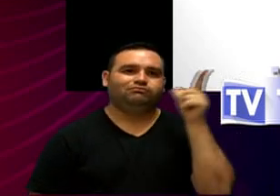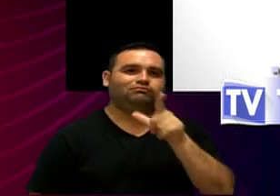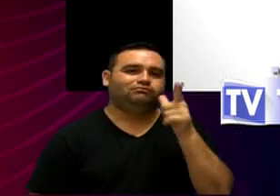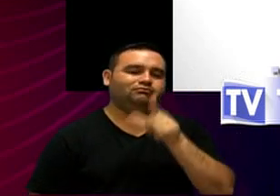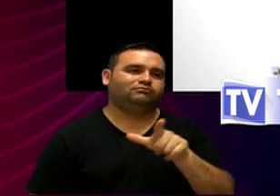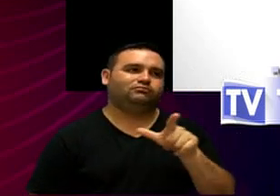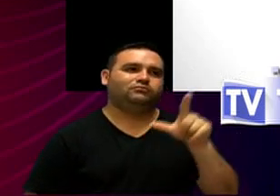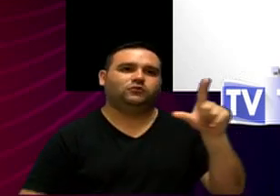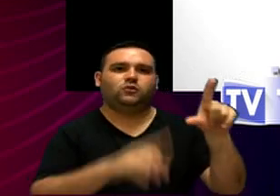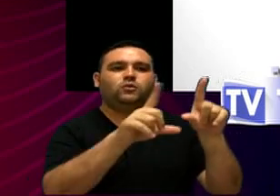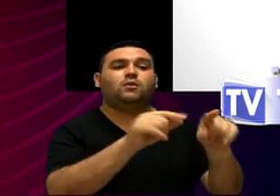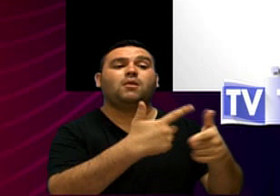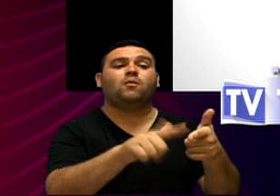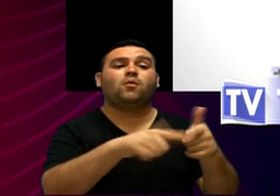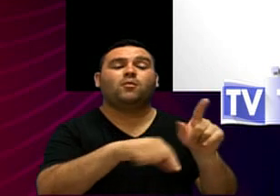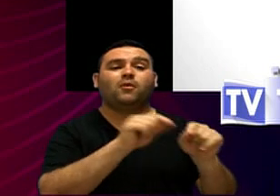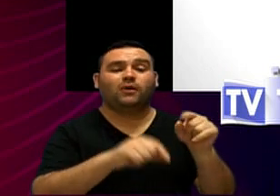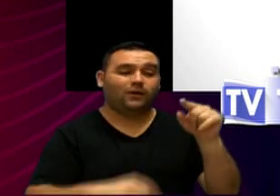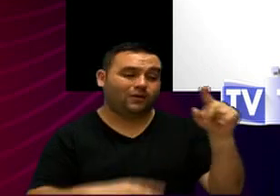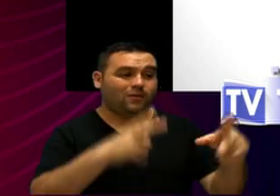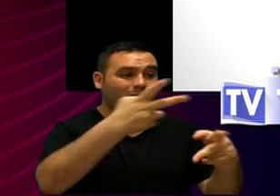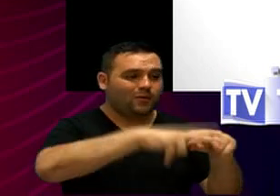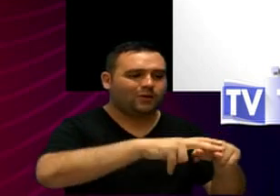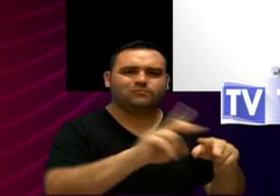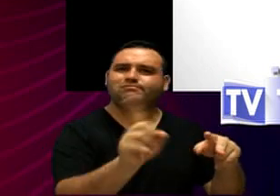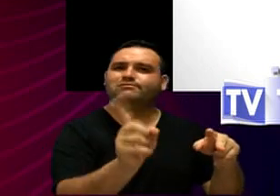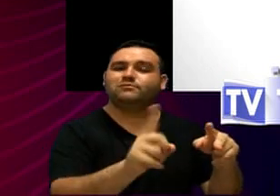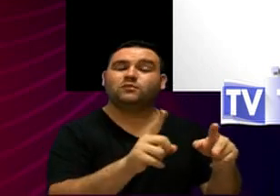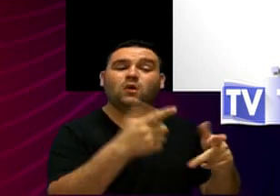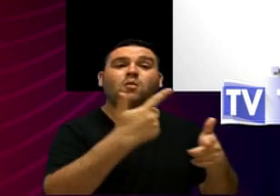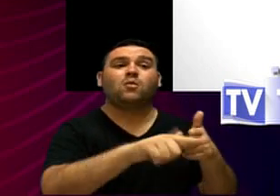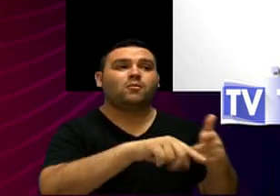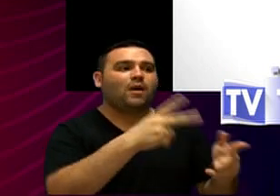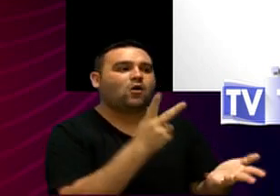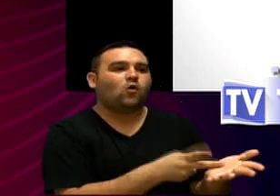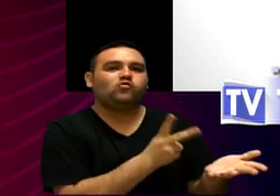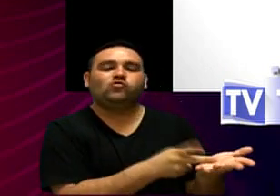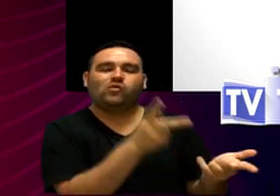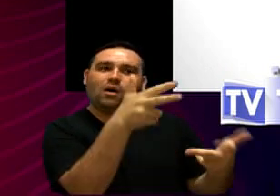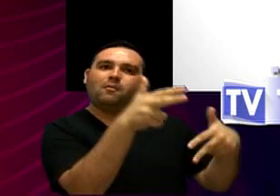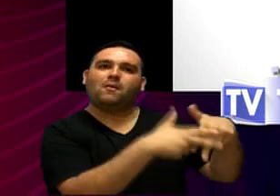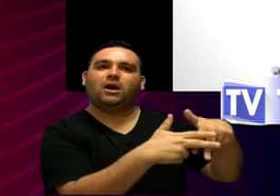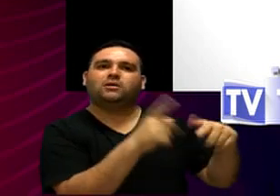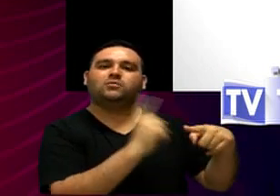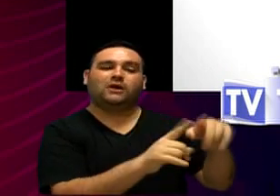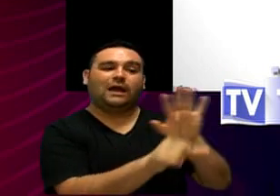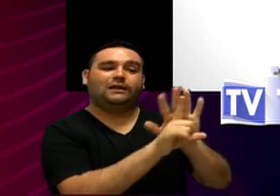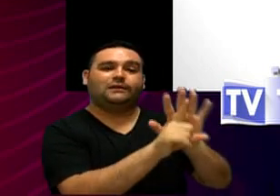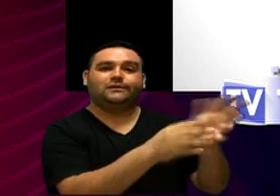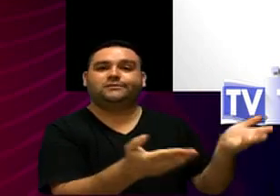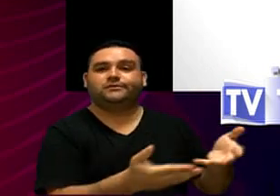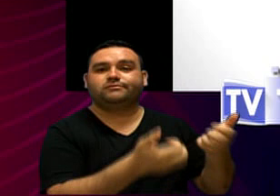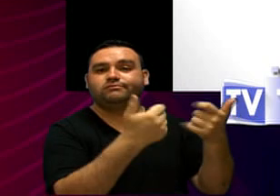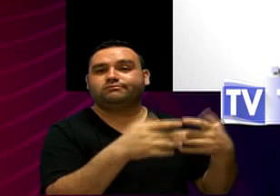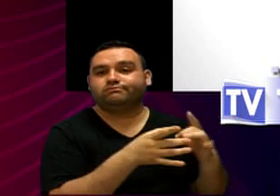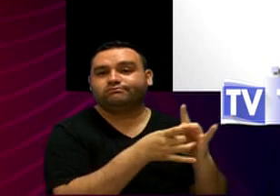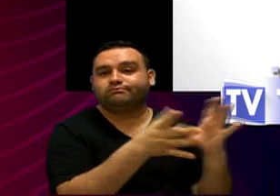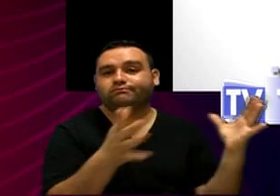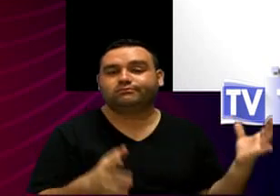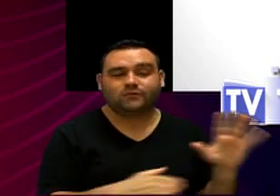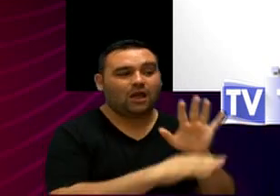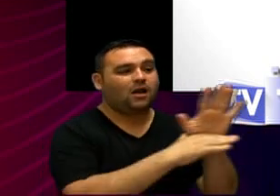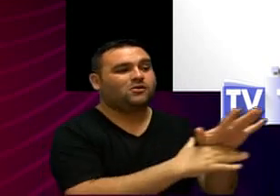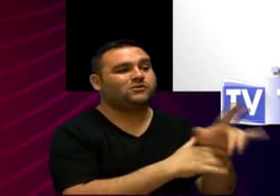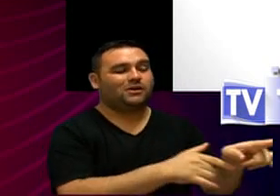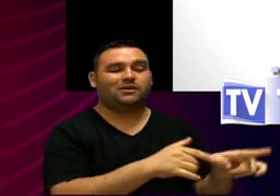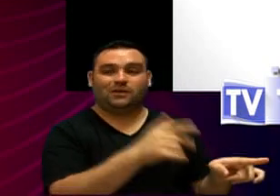consegue baixar. O problema não é prender. O problema é manter preso pela legislação atual, que realmente